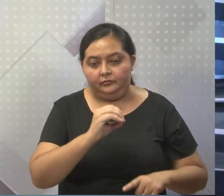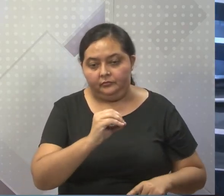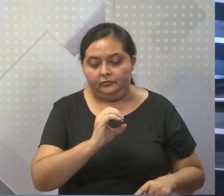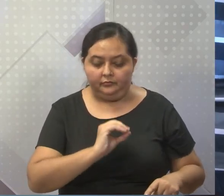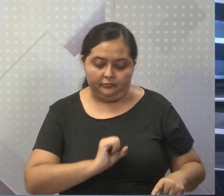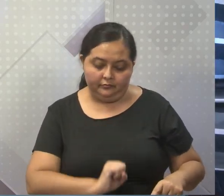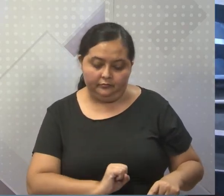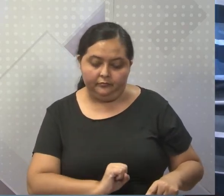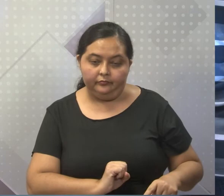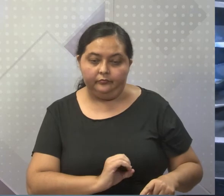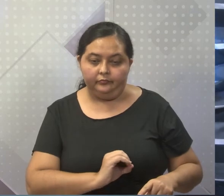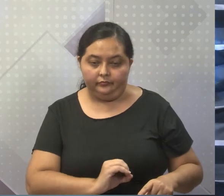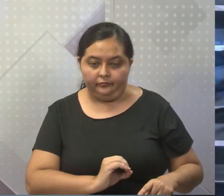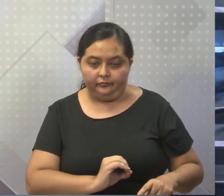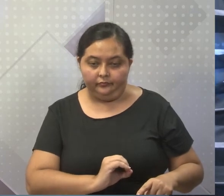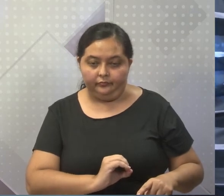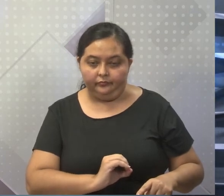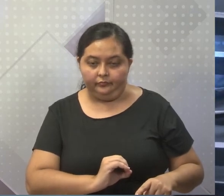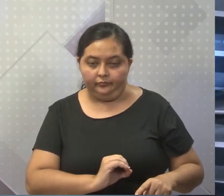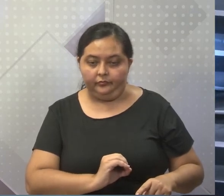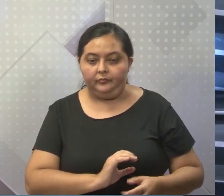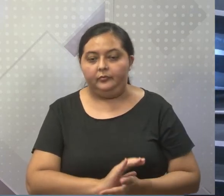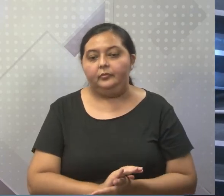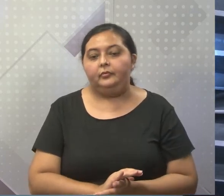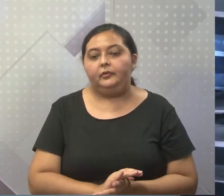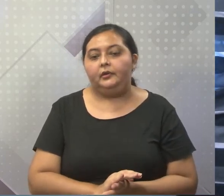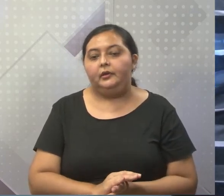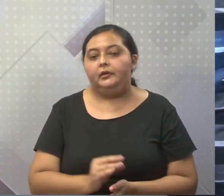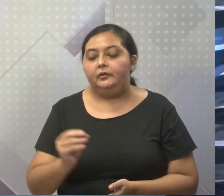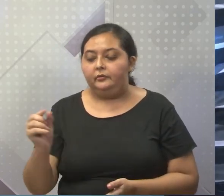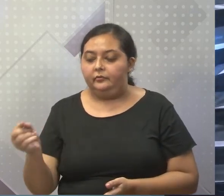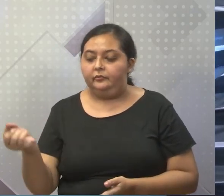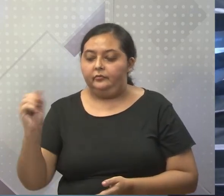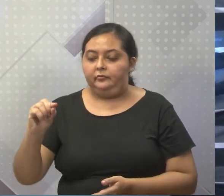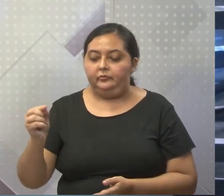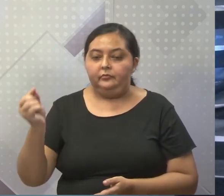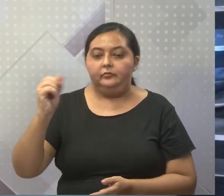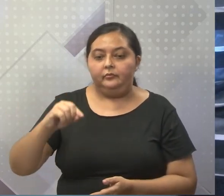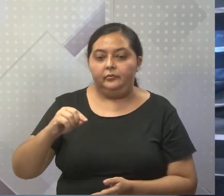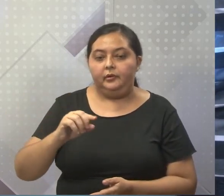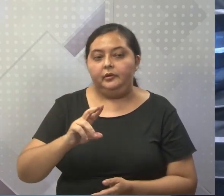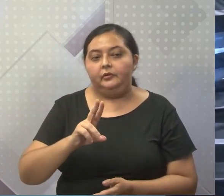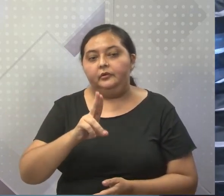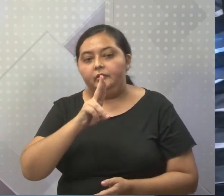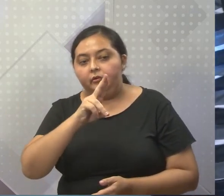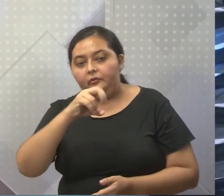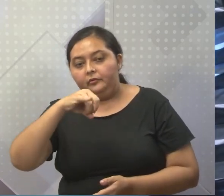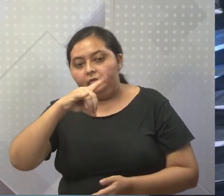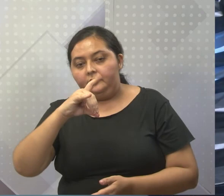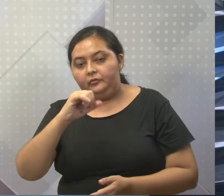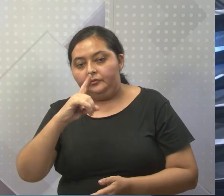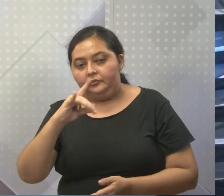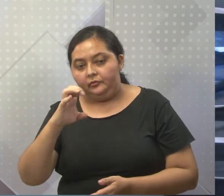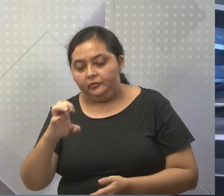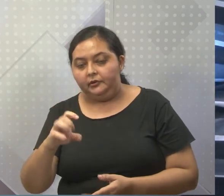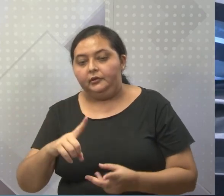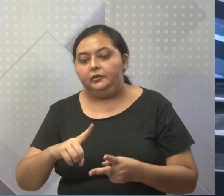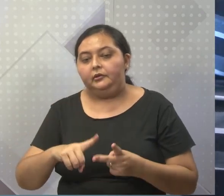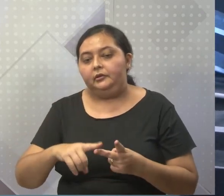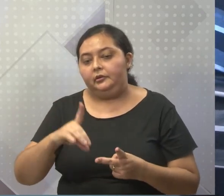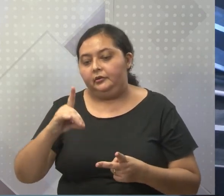está multiplicando lá direitinho, a gente tem que pular uma casinha lá referente à unidade, à dezena e à